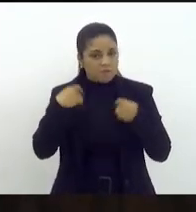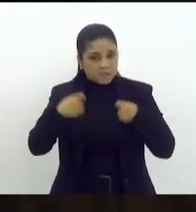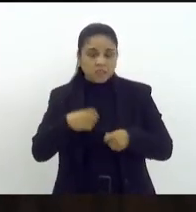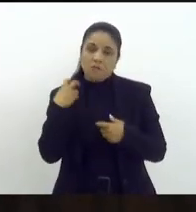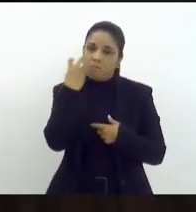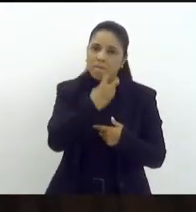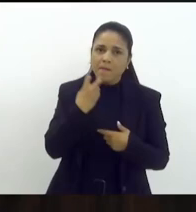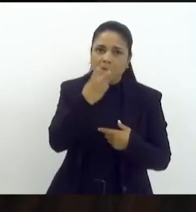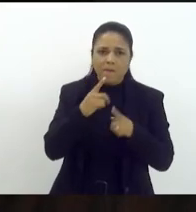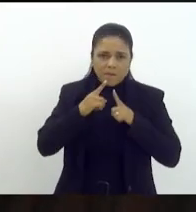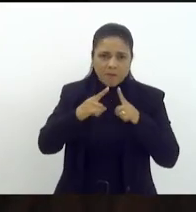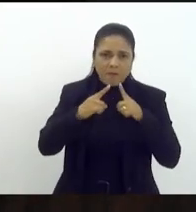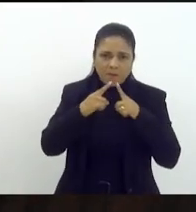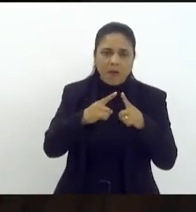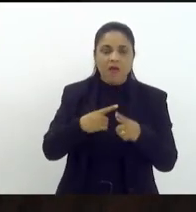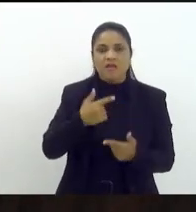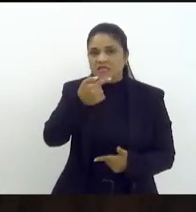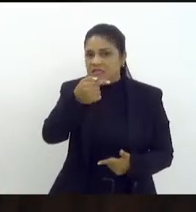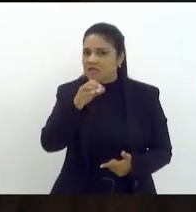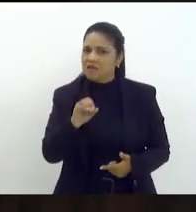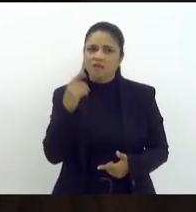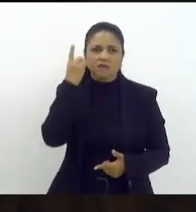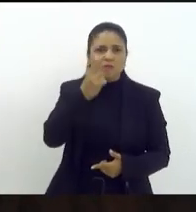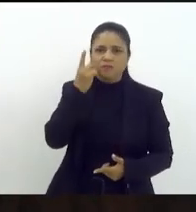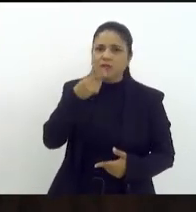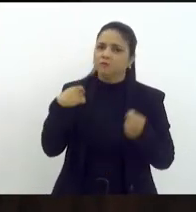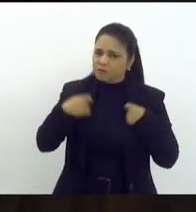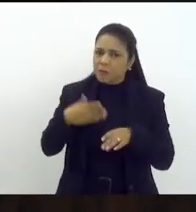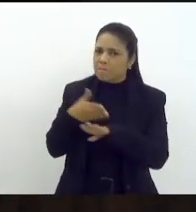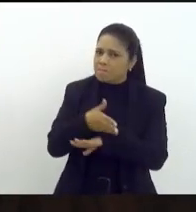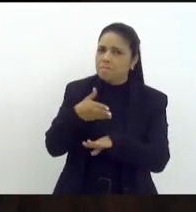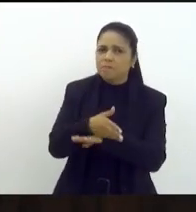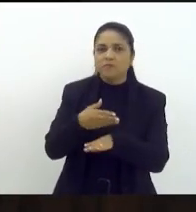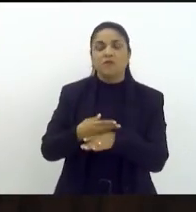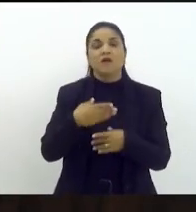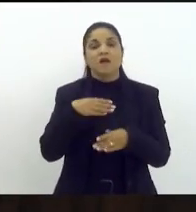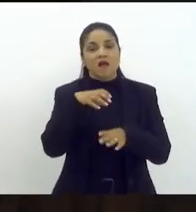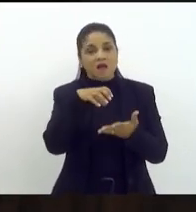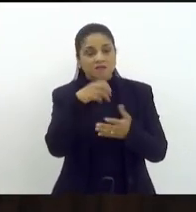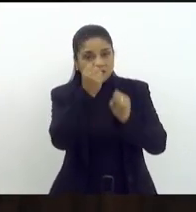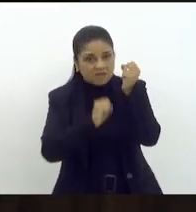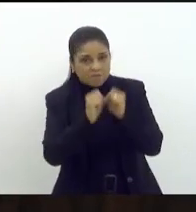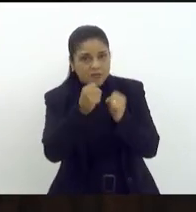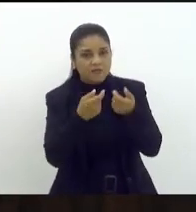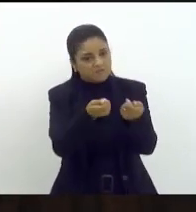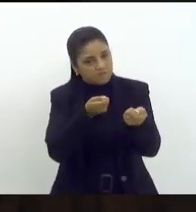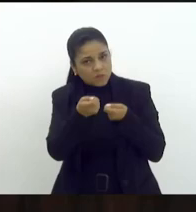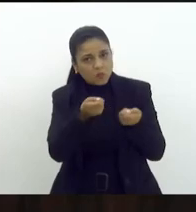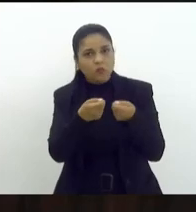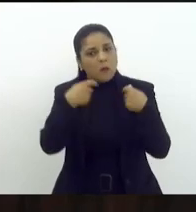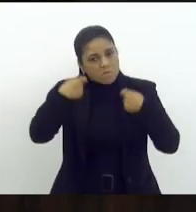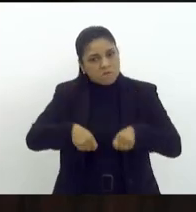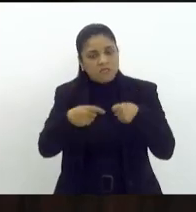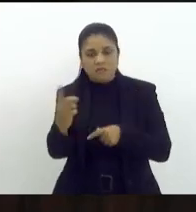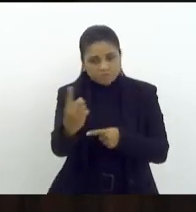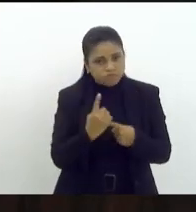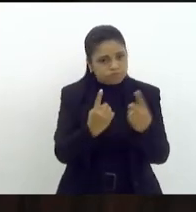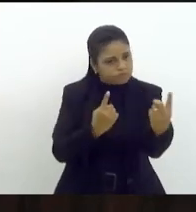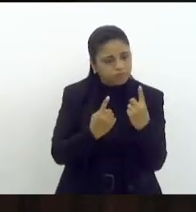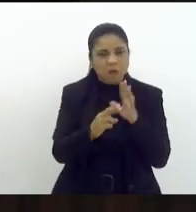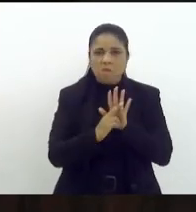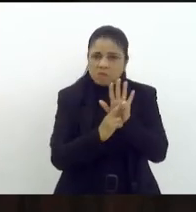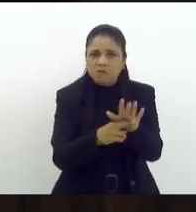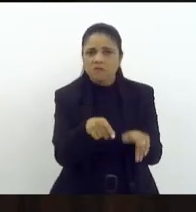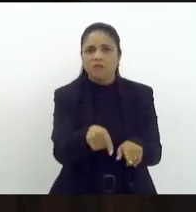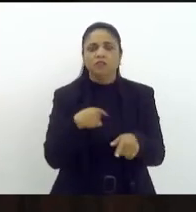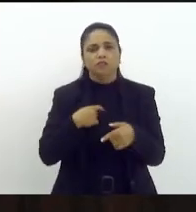dos 70 deputados e deputados dessa casa as agências reguladoras tem que vir dar satisfação e cumprir o seu